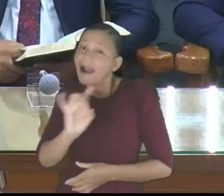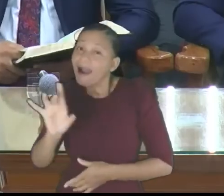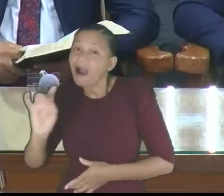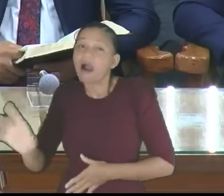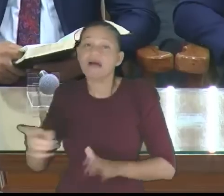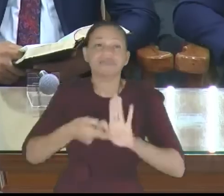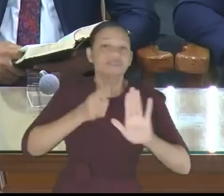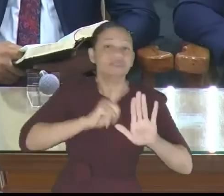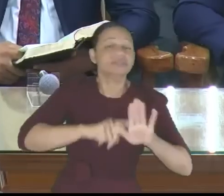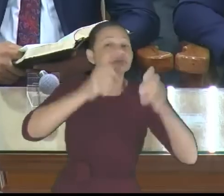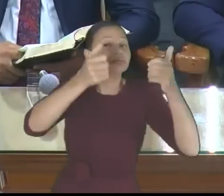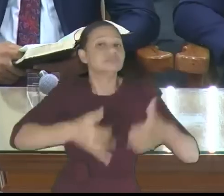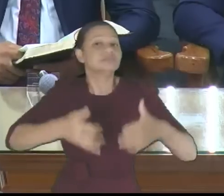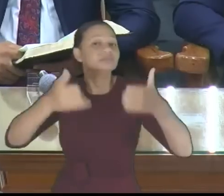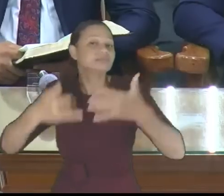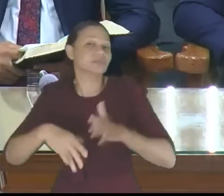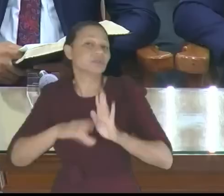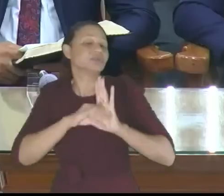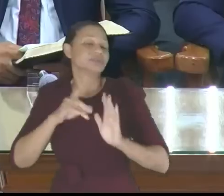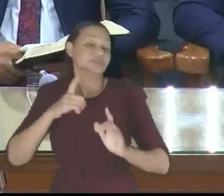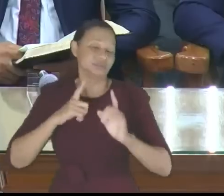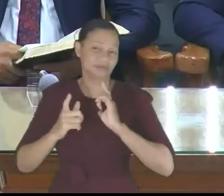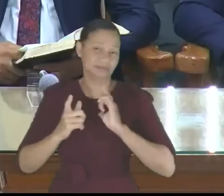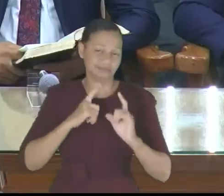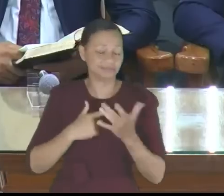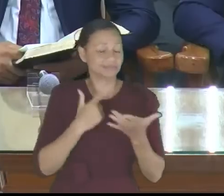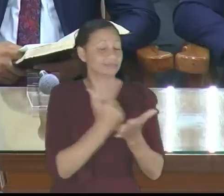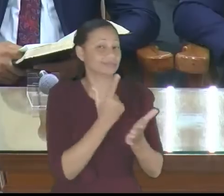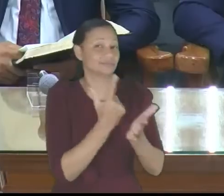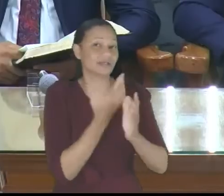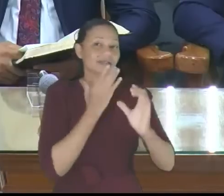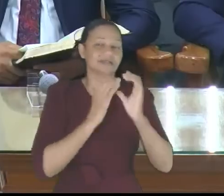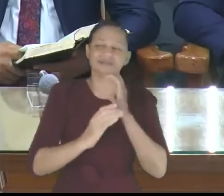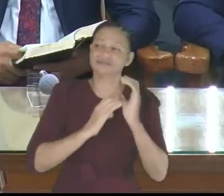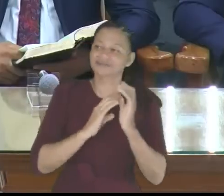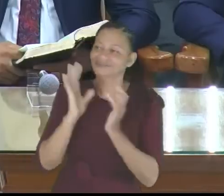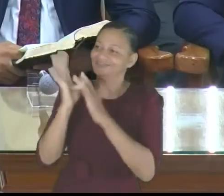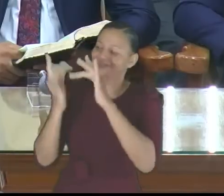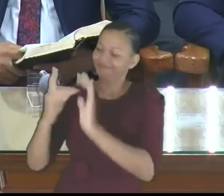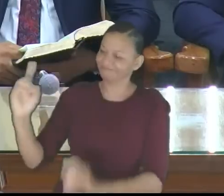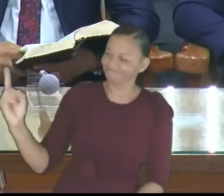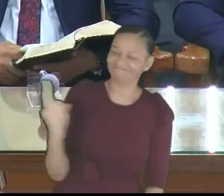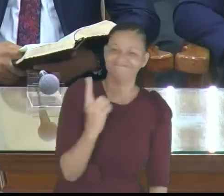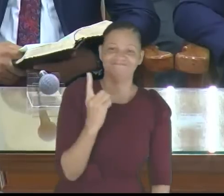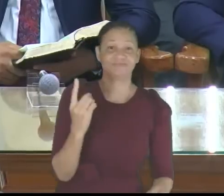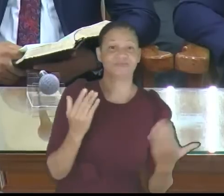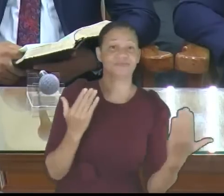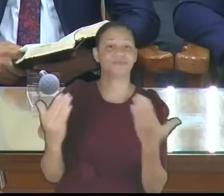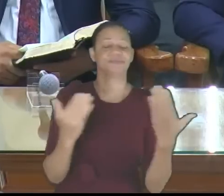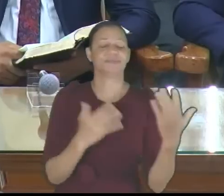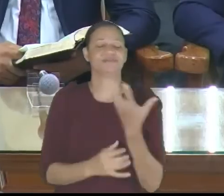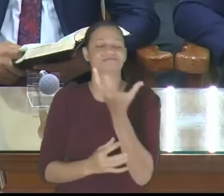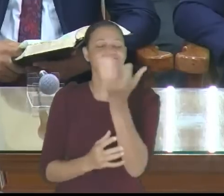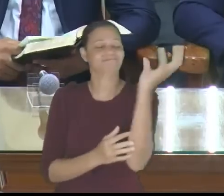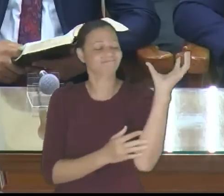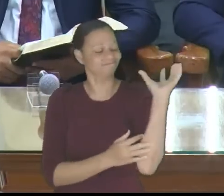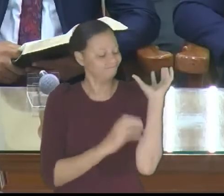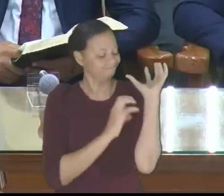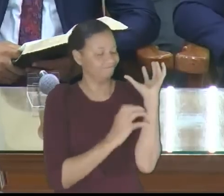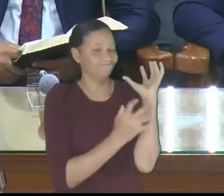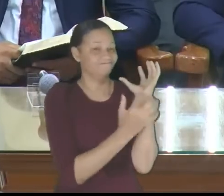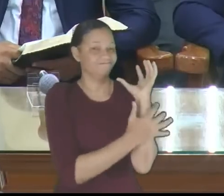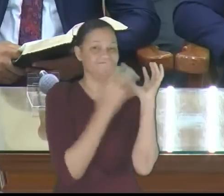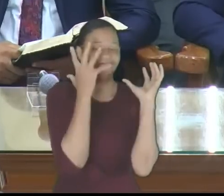explicação. Glória a Deus. Então, lá em Cantares, Jesus aparece como uma linda macieira. Capítulo 2, versículo 3 de